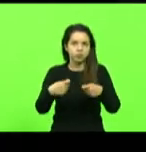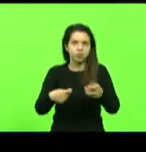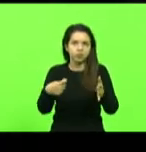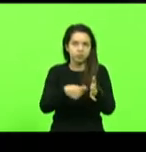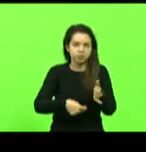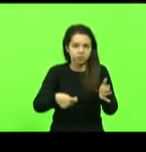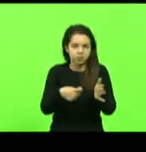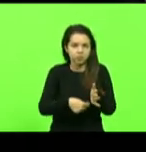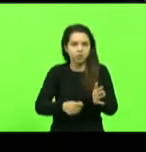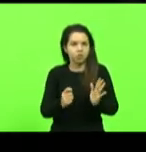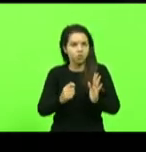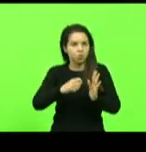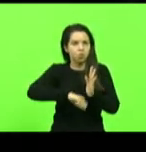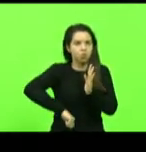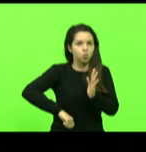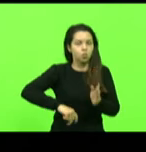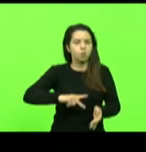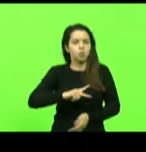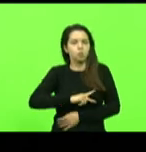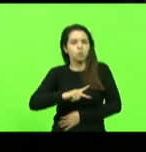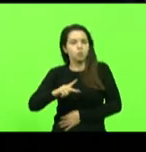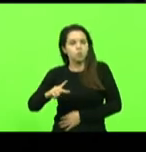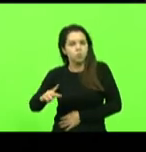concurso público